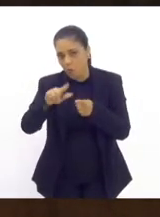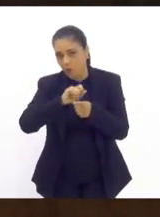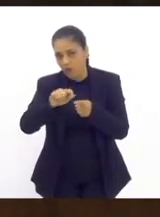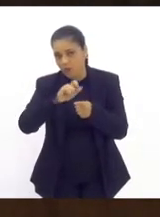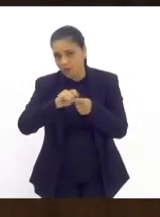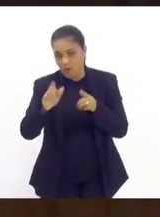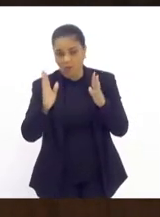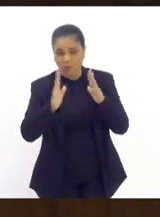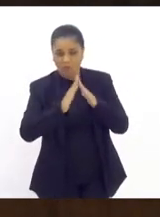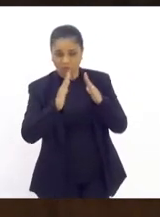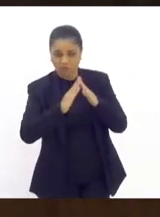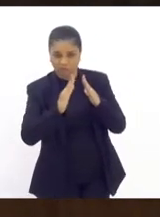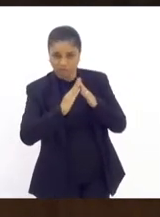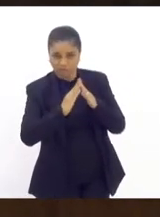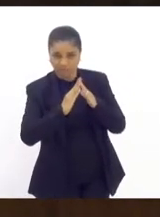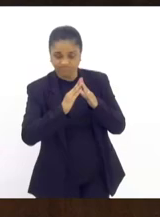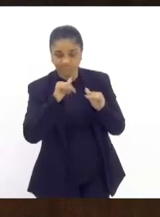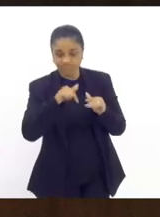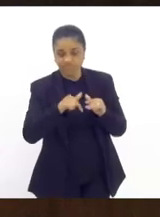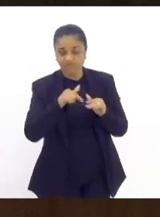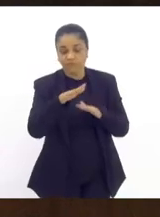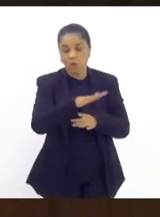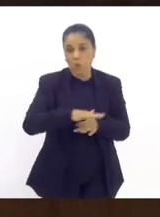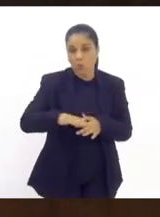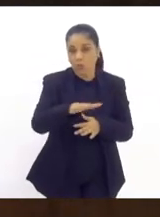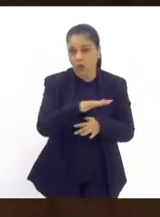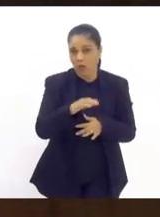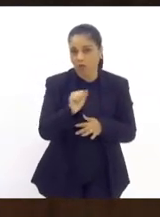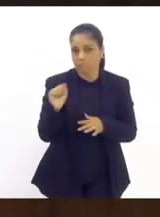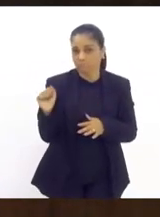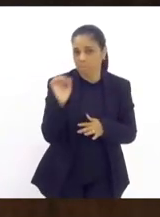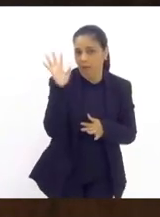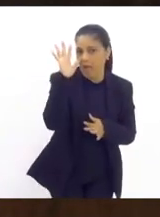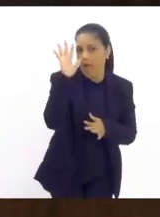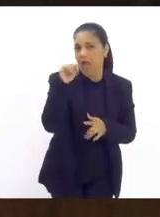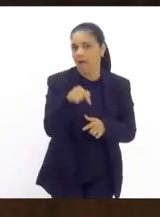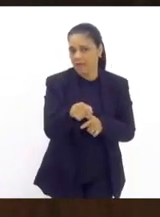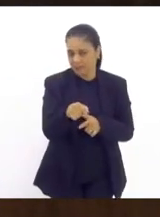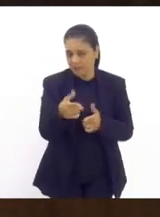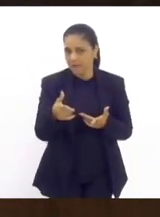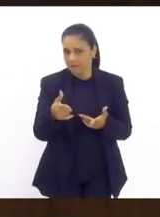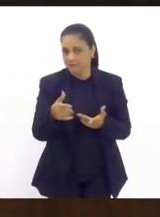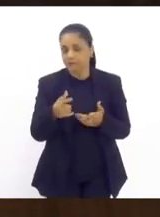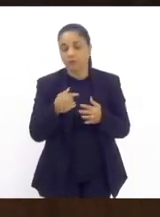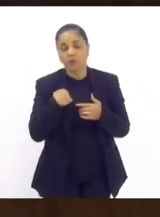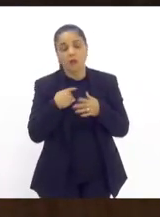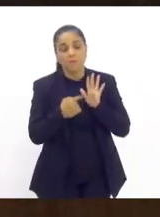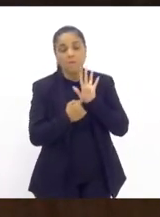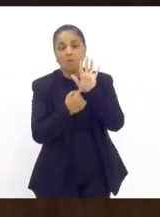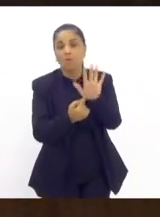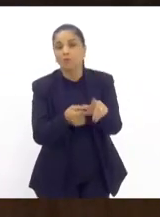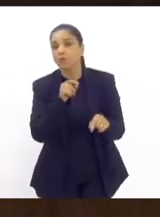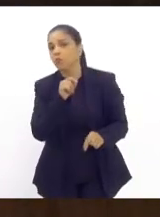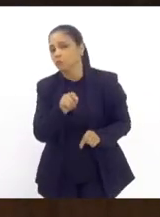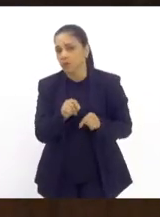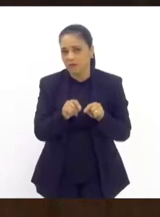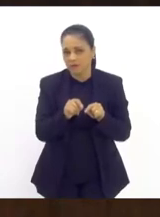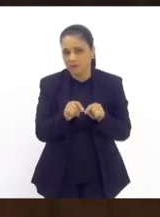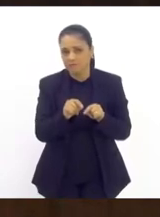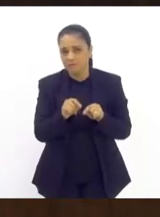Estado em áreas nobres né então eu gostaria já de fazer a ponderação que antes do projeto